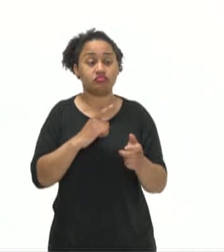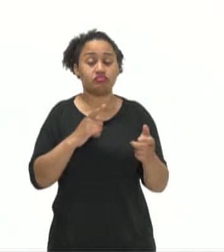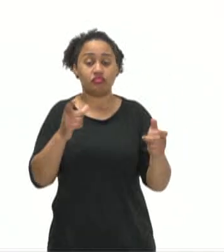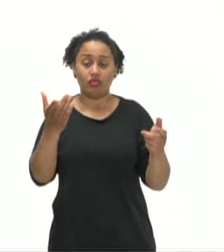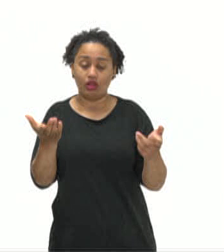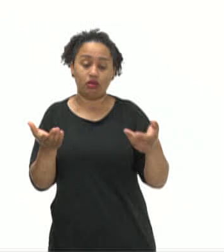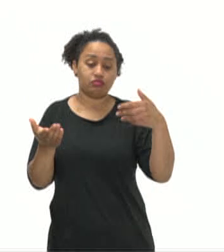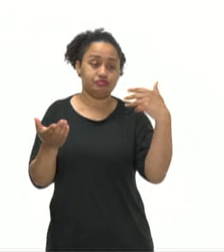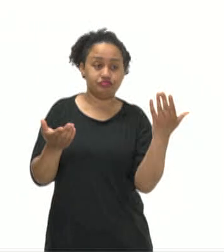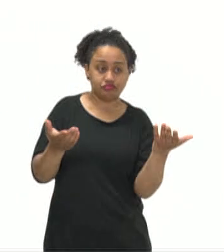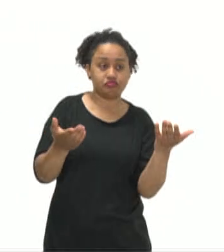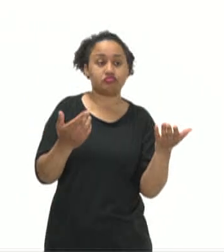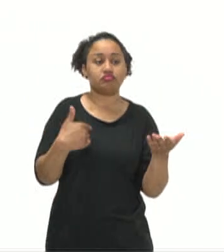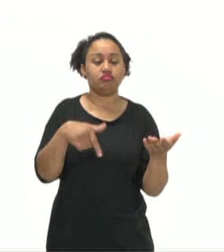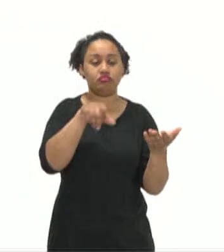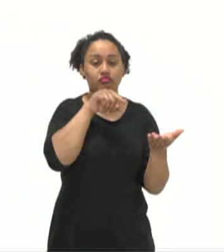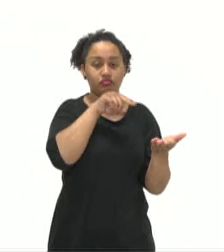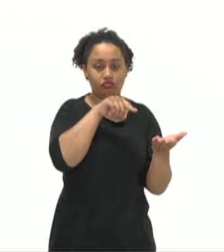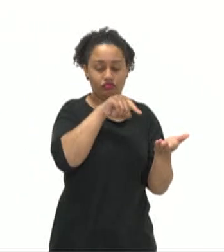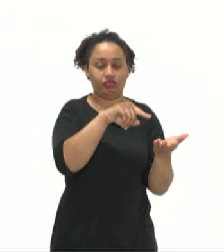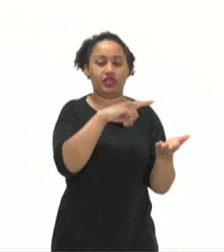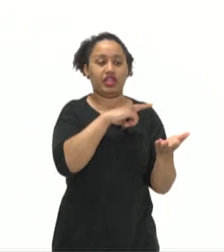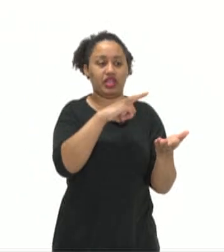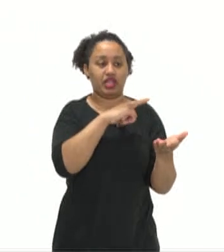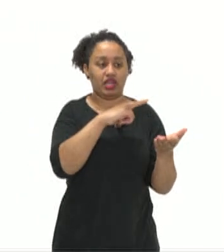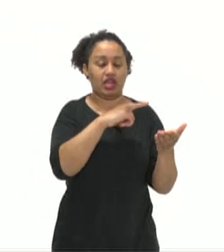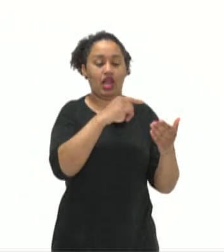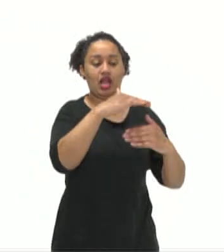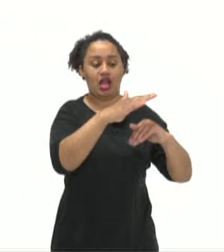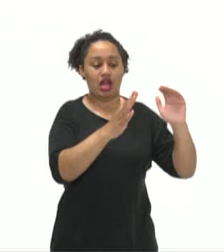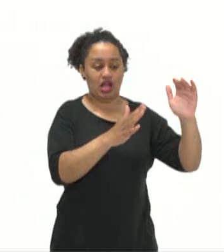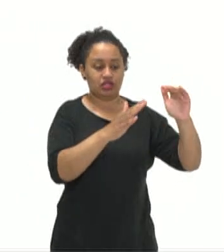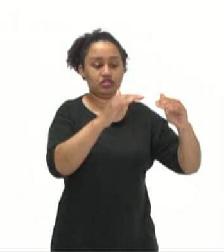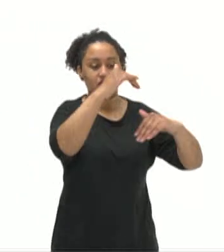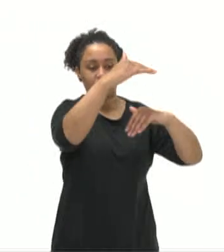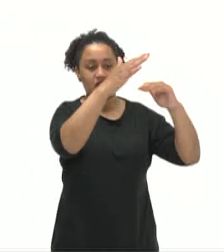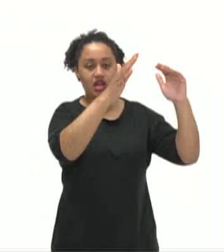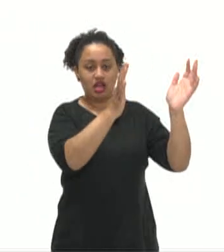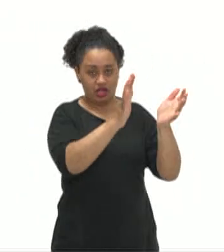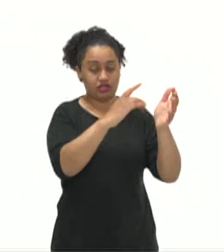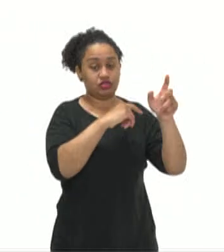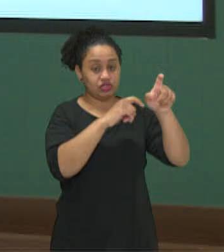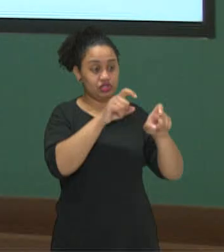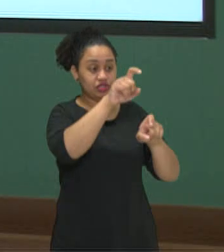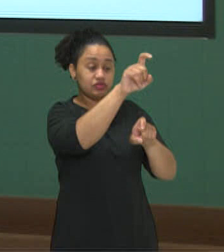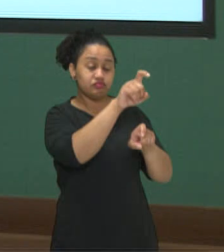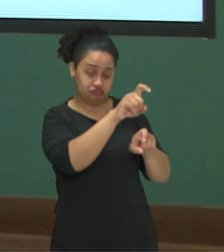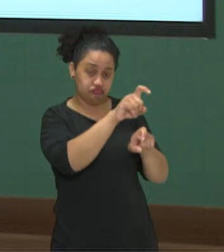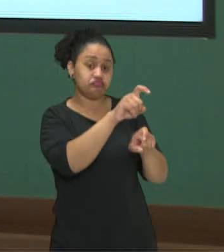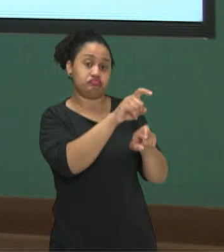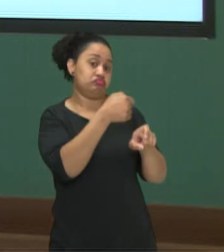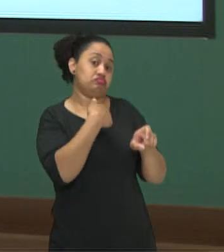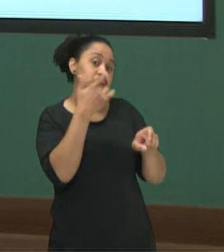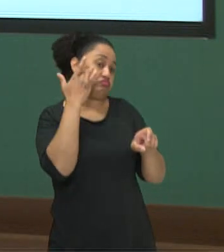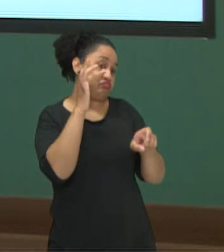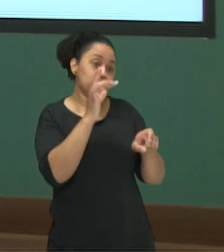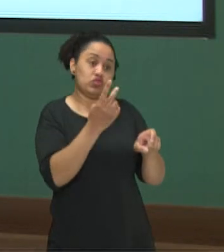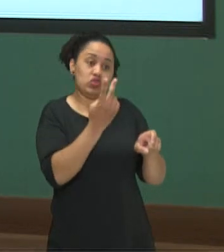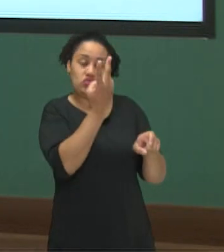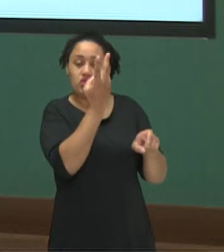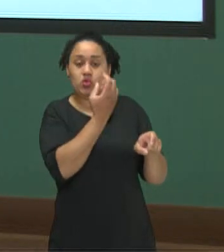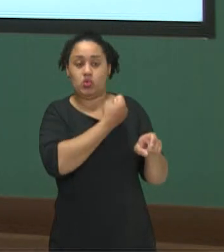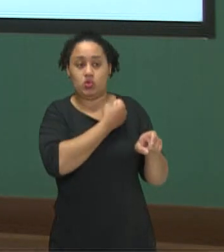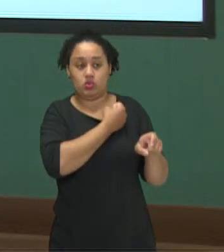da balança. No prato que está à esquerda, 2 caixas com o peso X, desconhecido, e